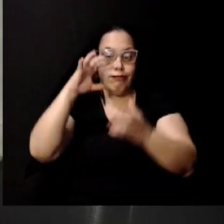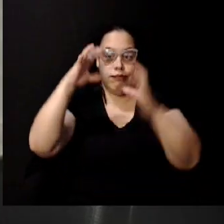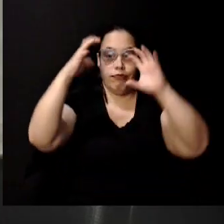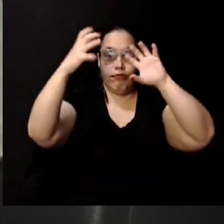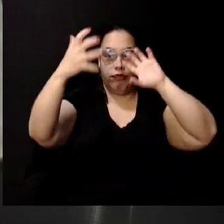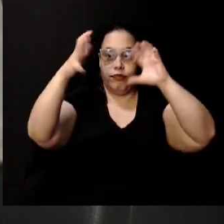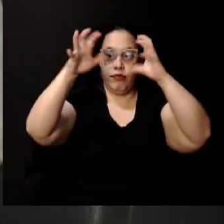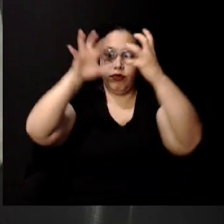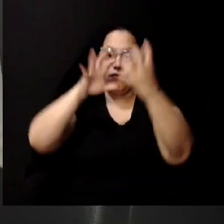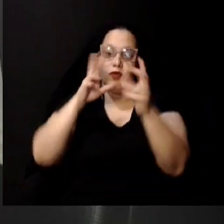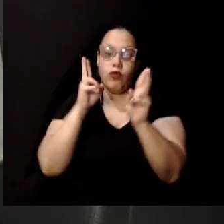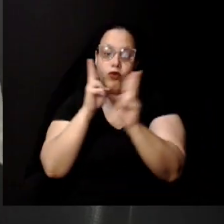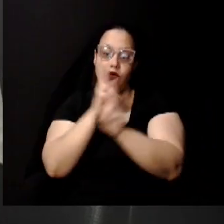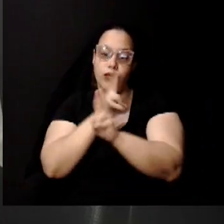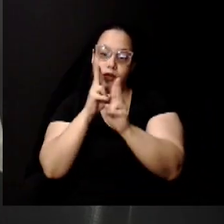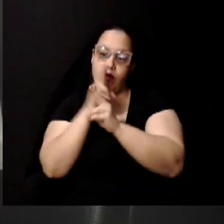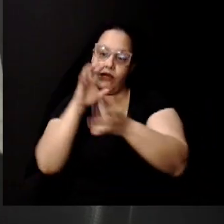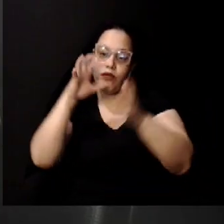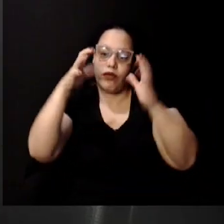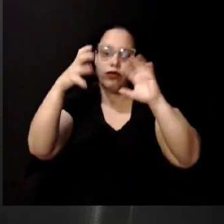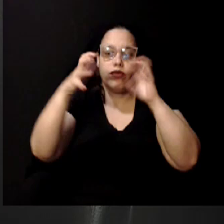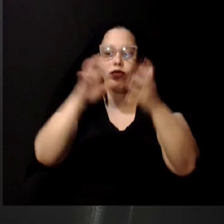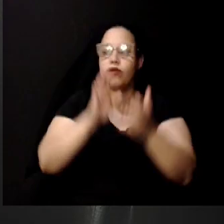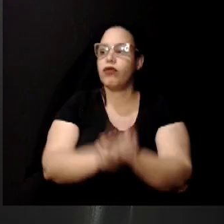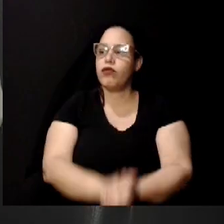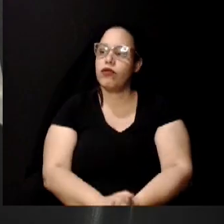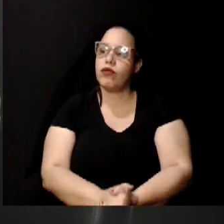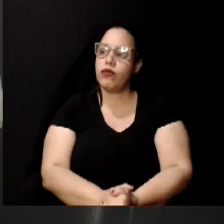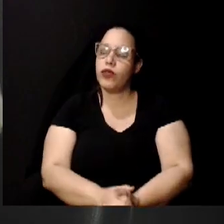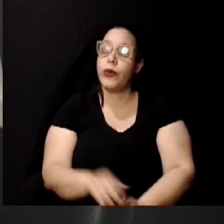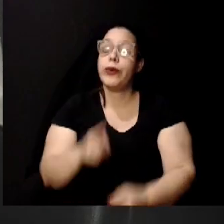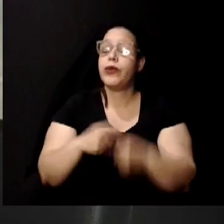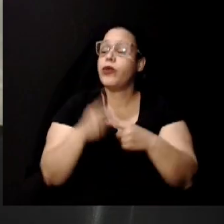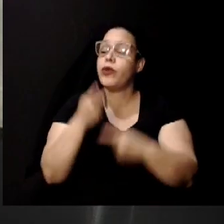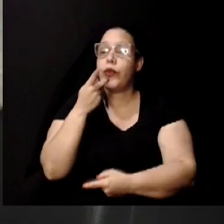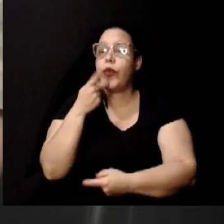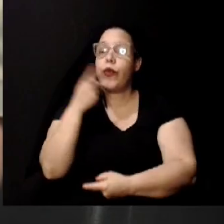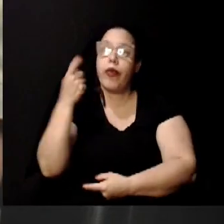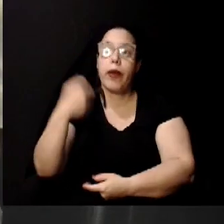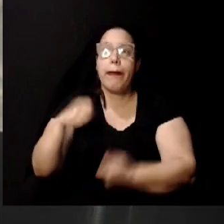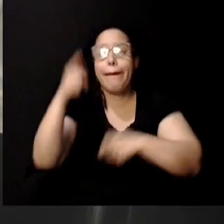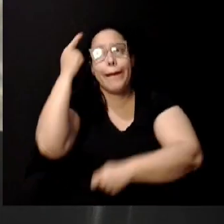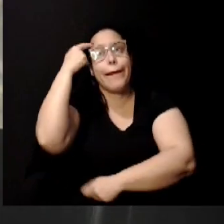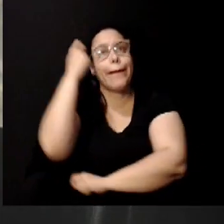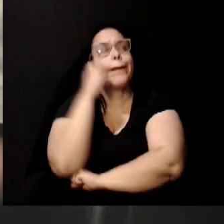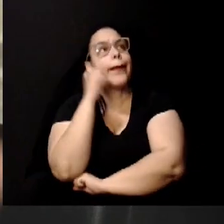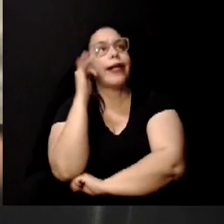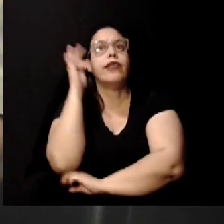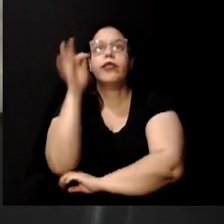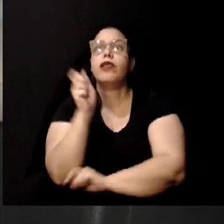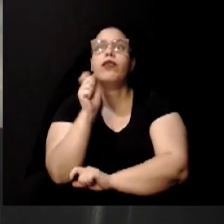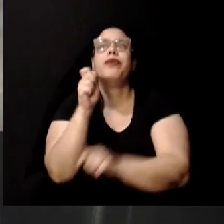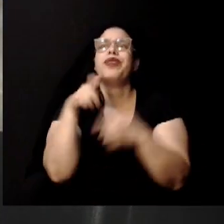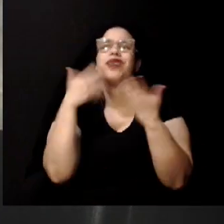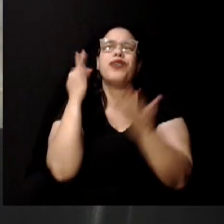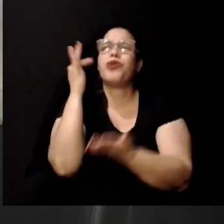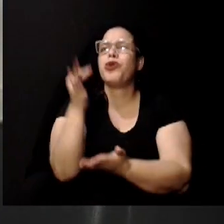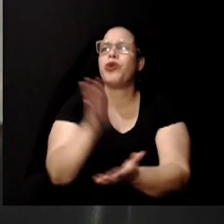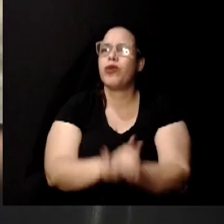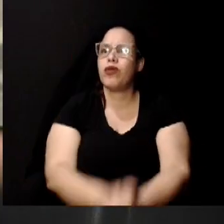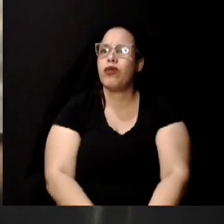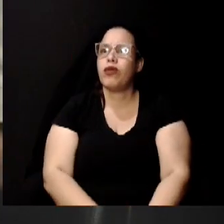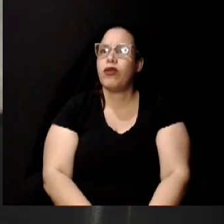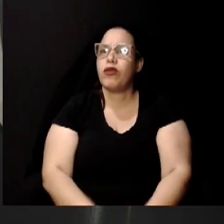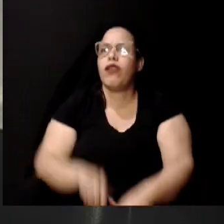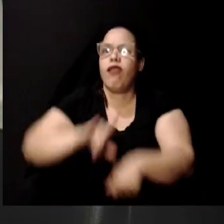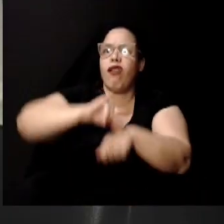emergência climática, porque eles estão falando, não, a gente precisa pensar se a gente é o futuro, mas que futuro que está colocado, que esse capitalismo fóssil,